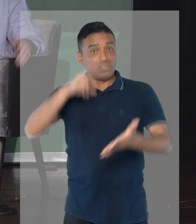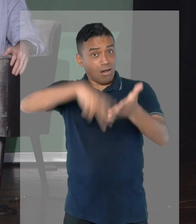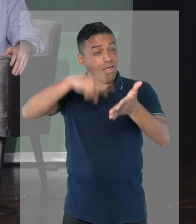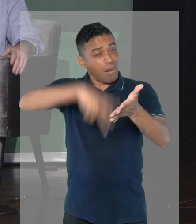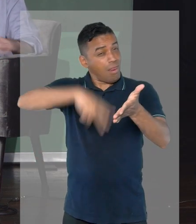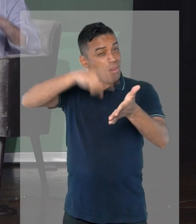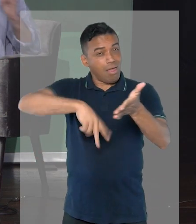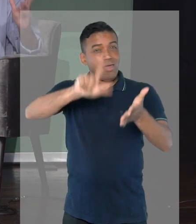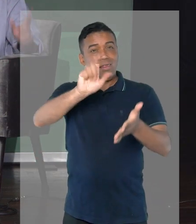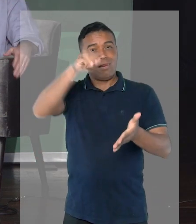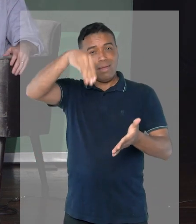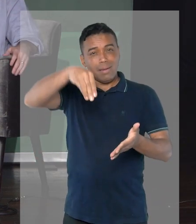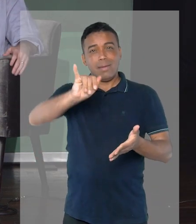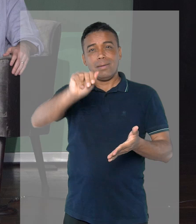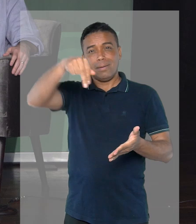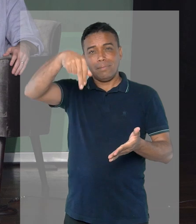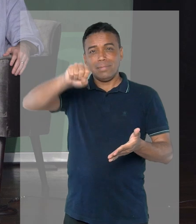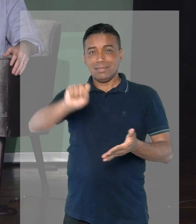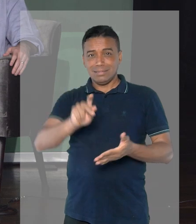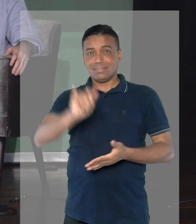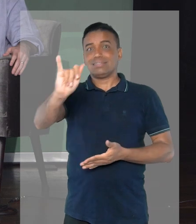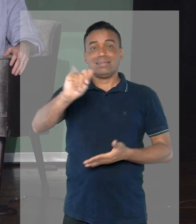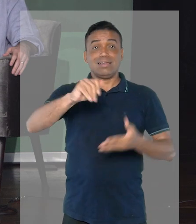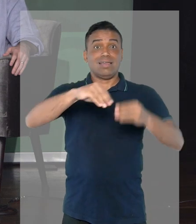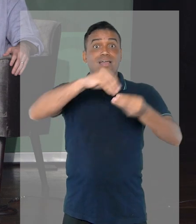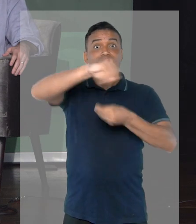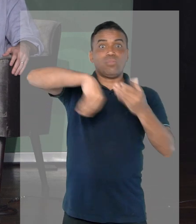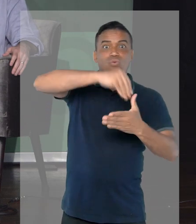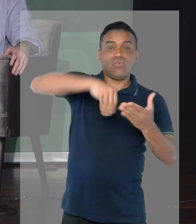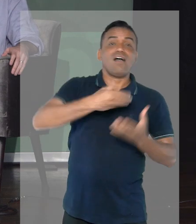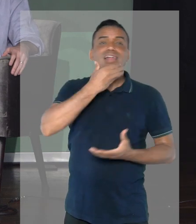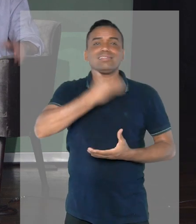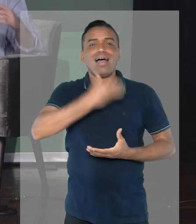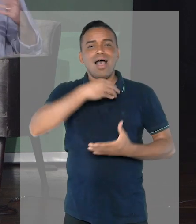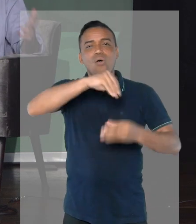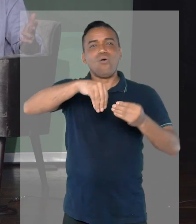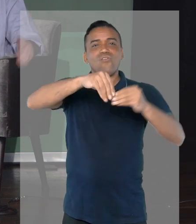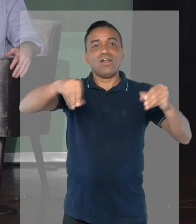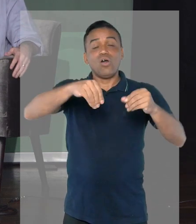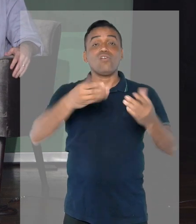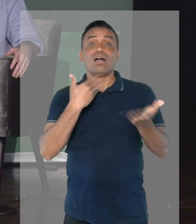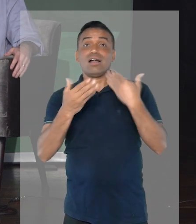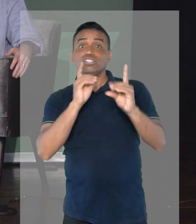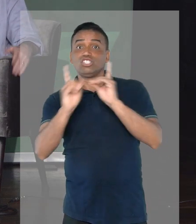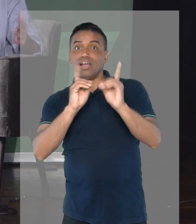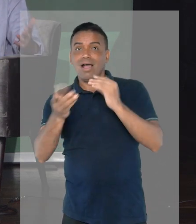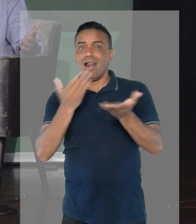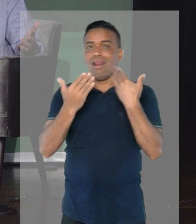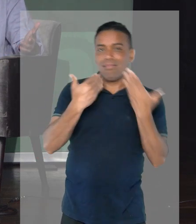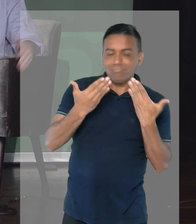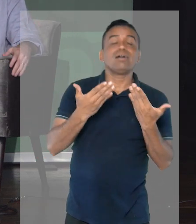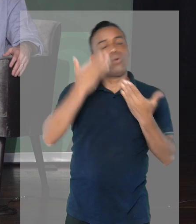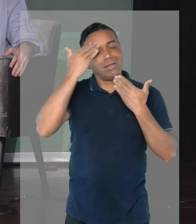Leiam Leminski, coloquem farofa na ceia do Natal de todo mundo, mas com diálogo também.